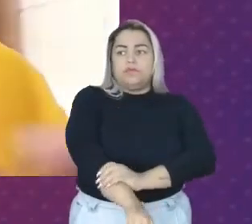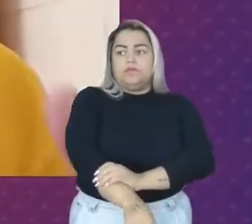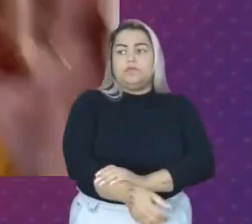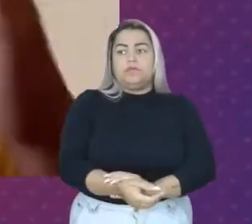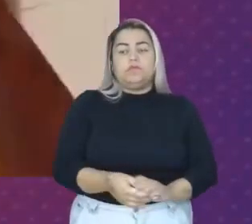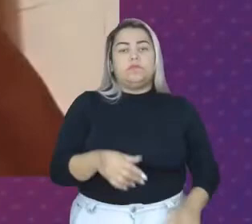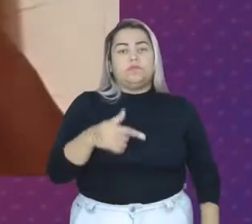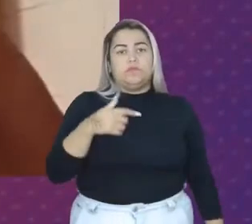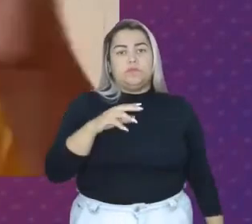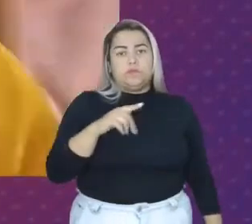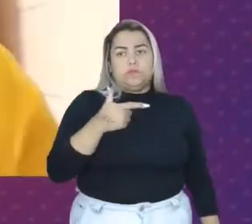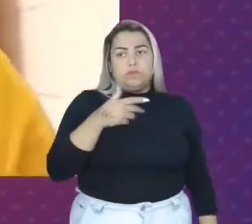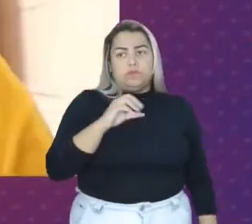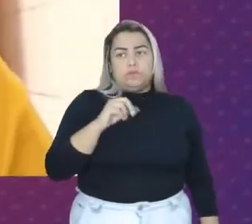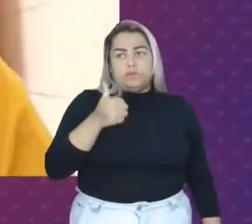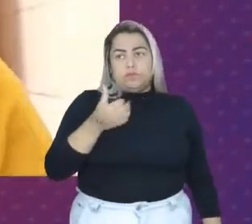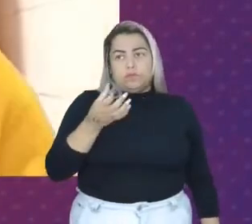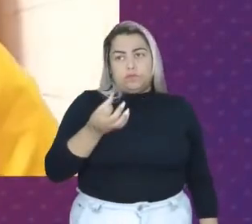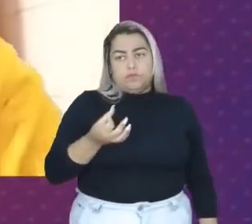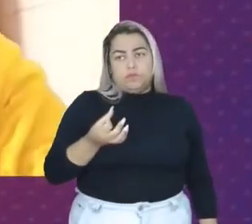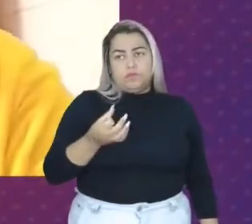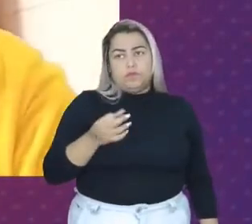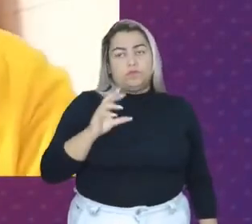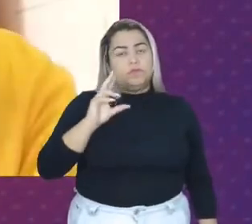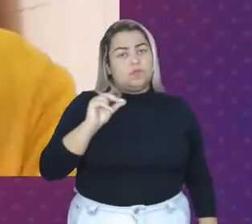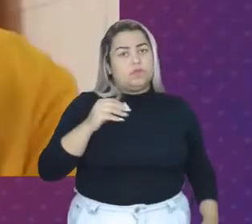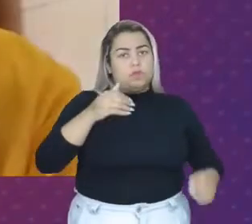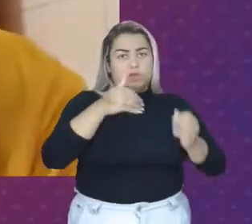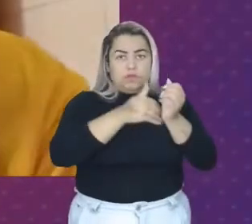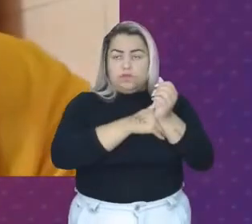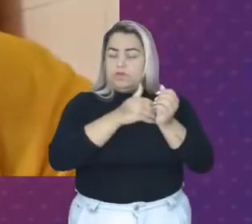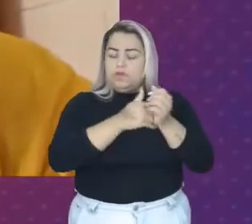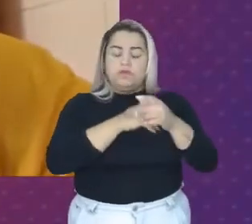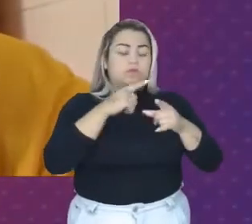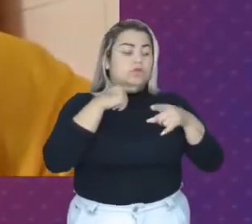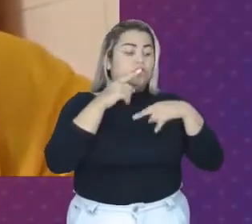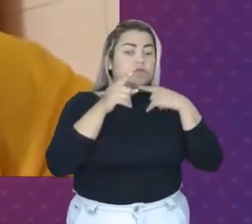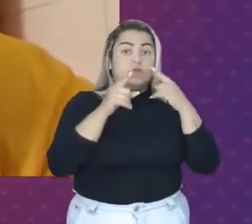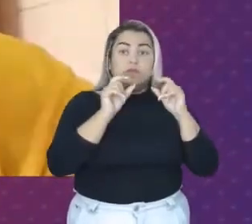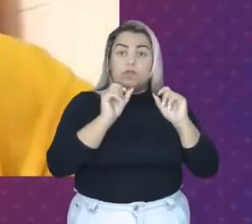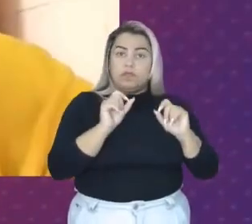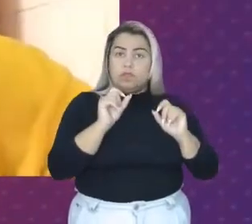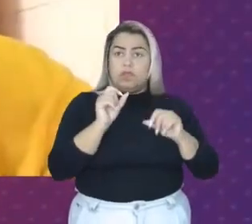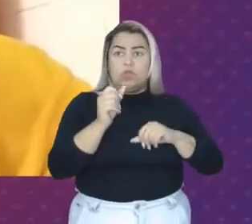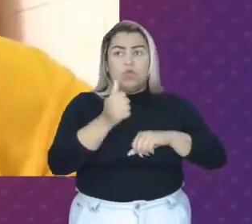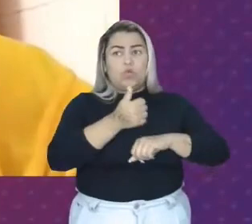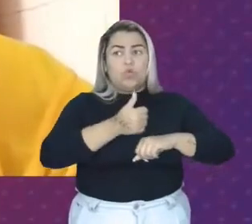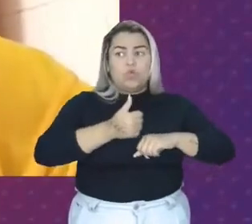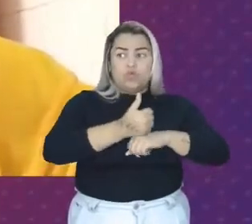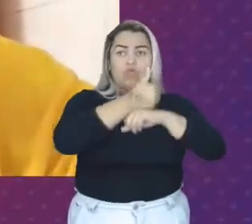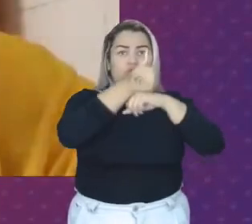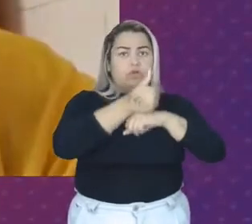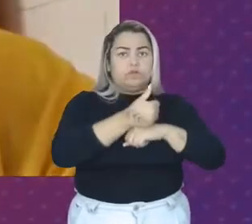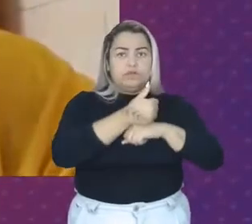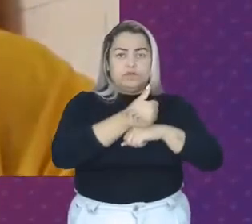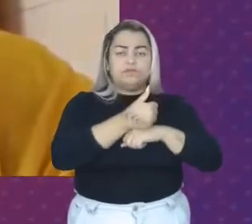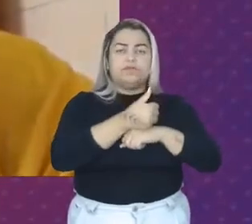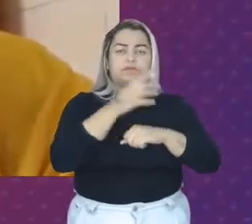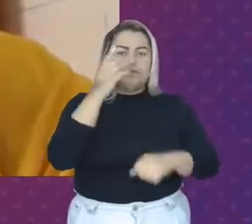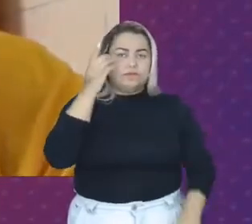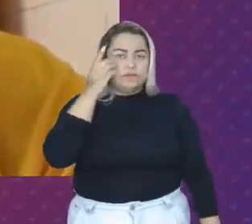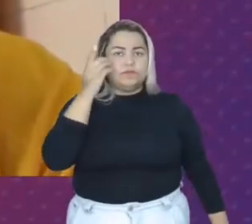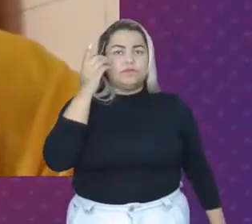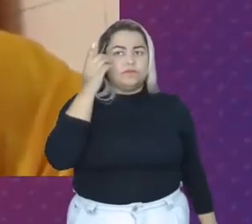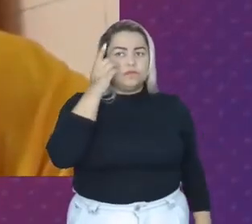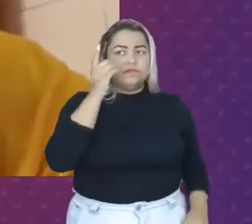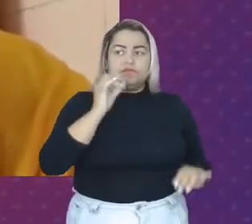chega 2016, não é segredo para ninguém, né, o golpe que a presidenta Dilma sofreu, que foi um